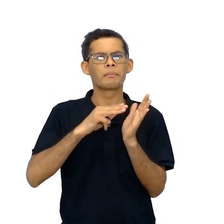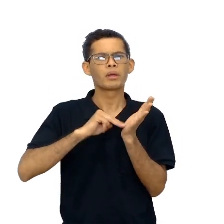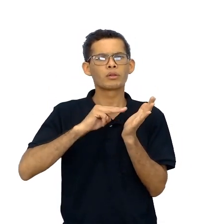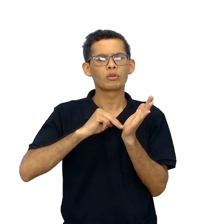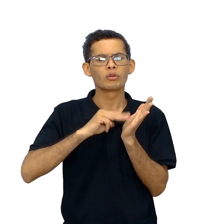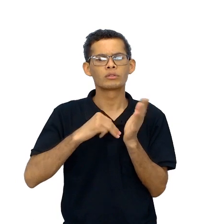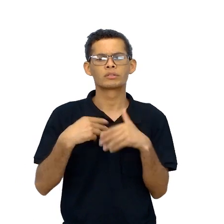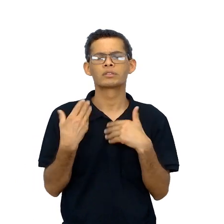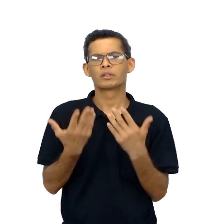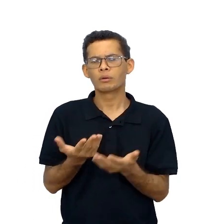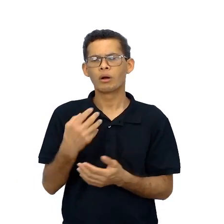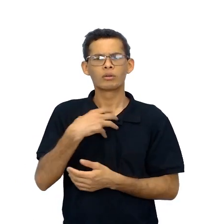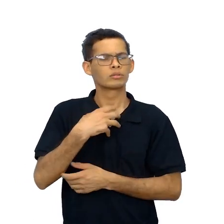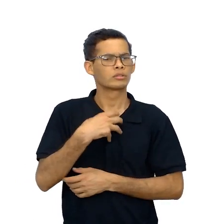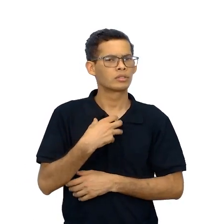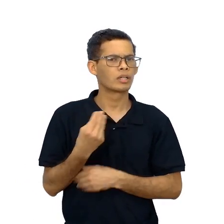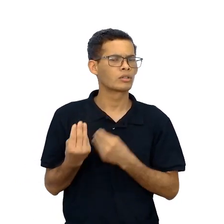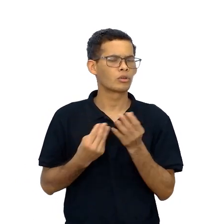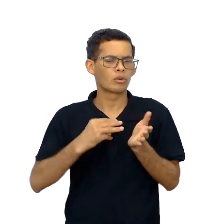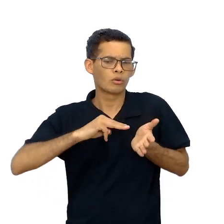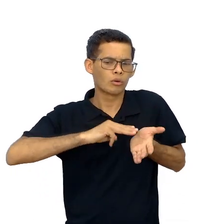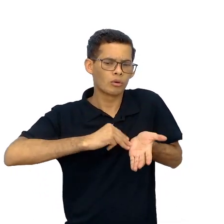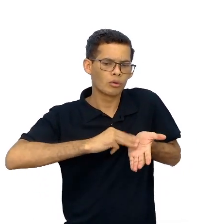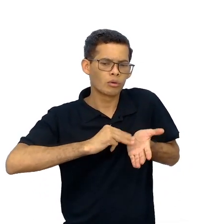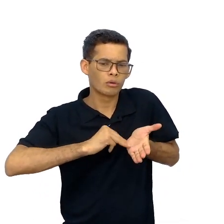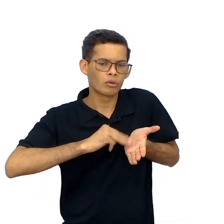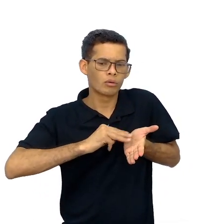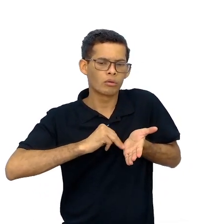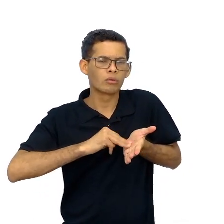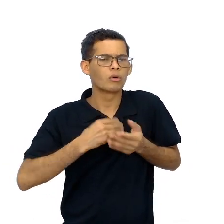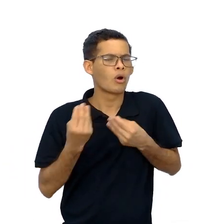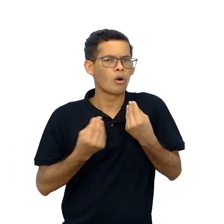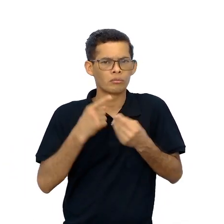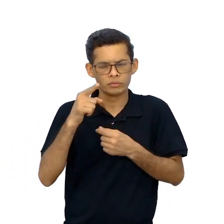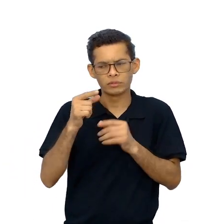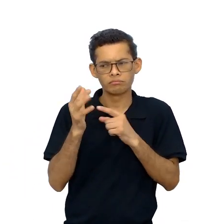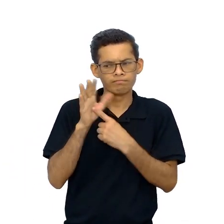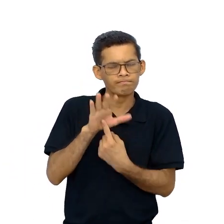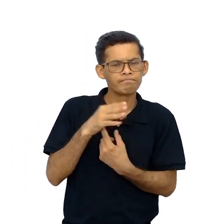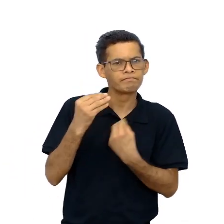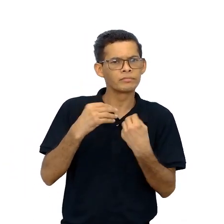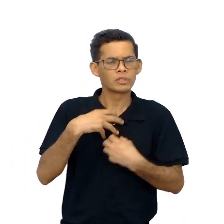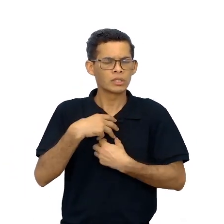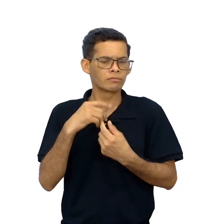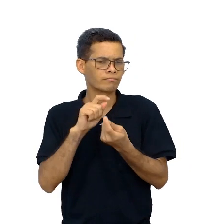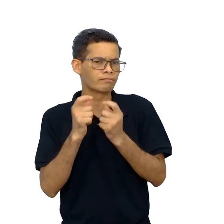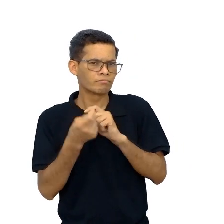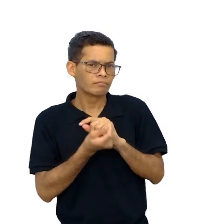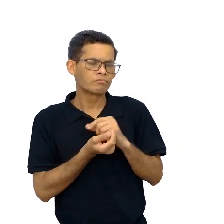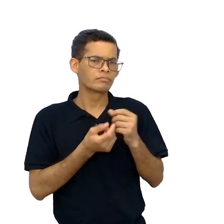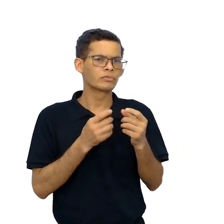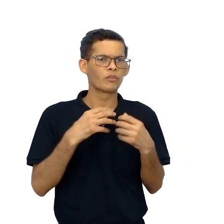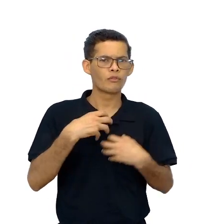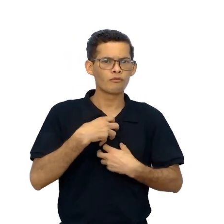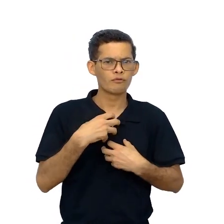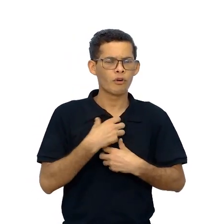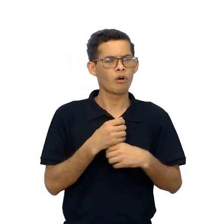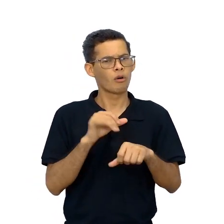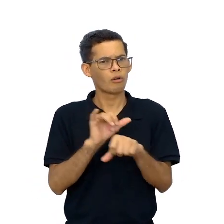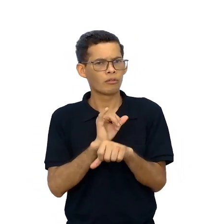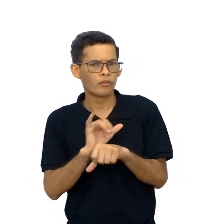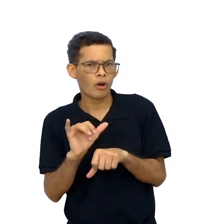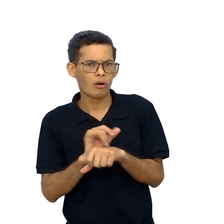vocês já aplicaram, levem de uma outra forma para ser aplicada, possivelmente vocês trabalharam já